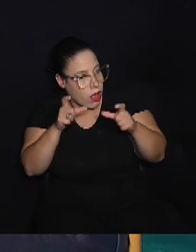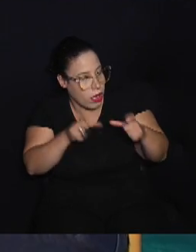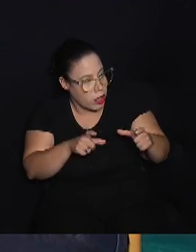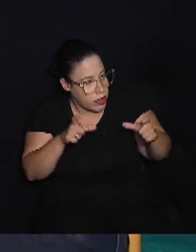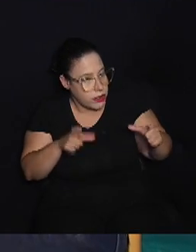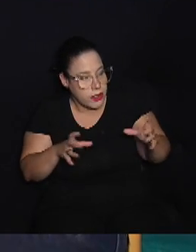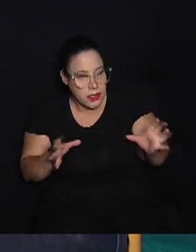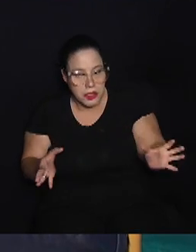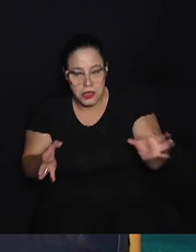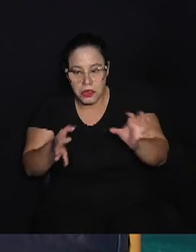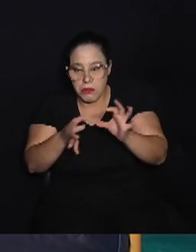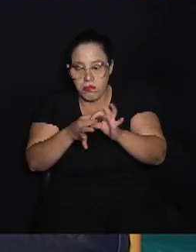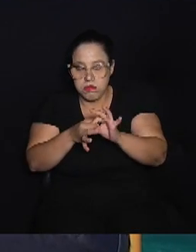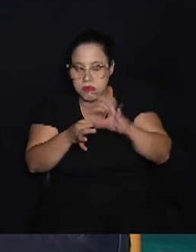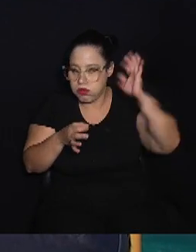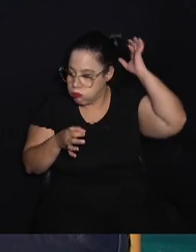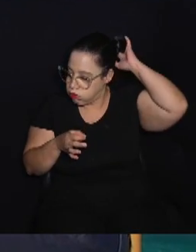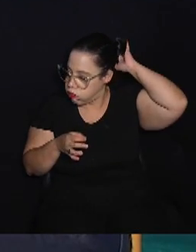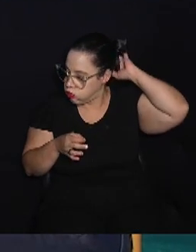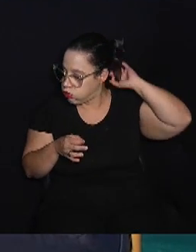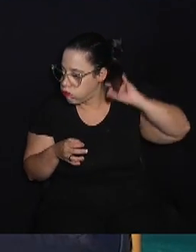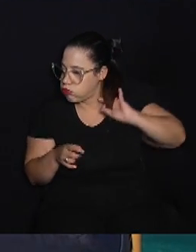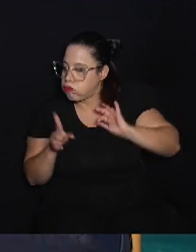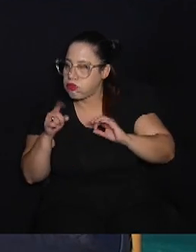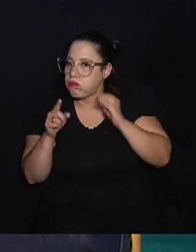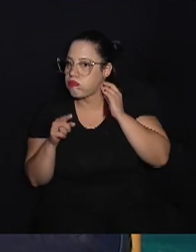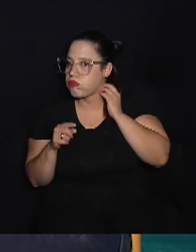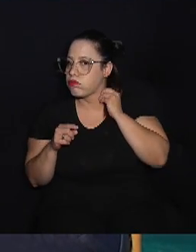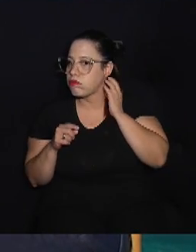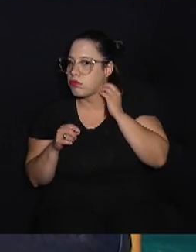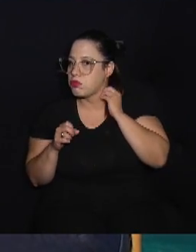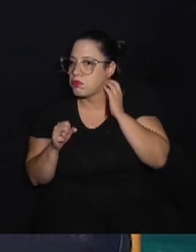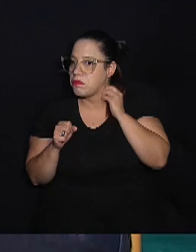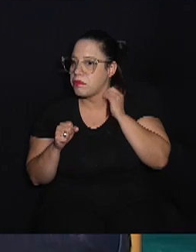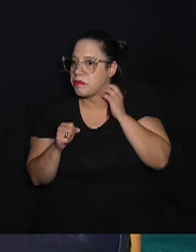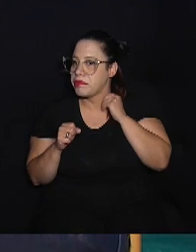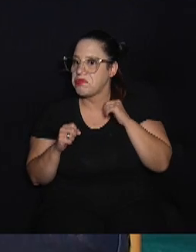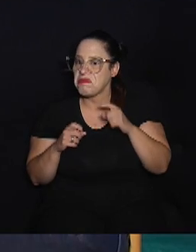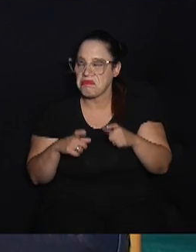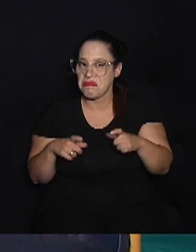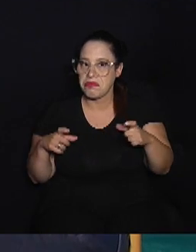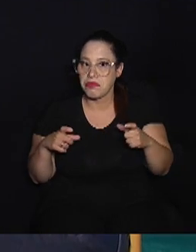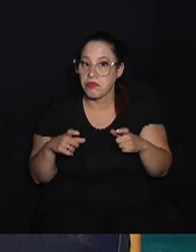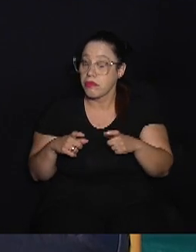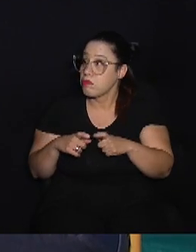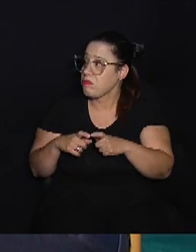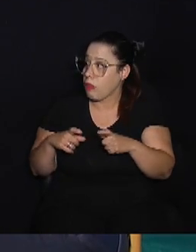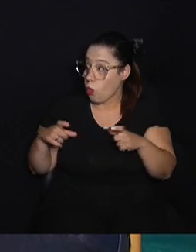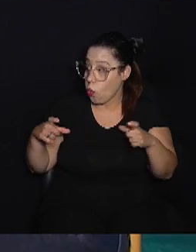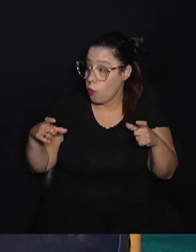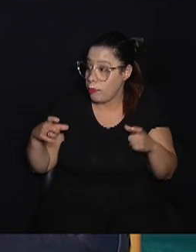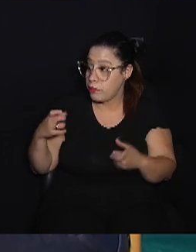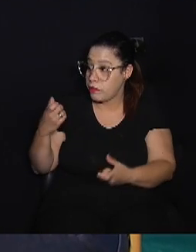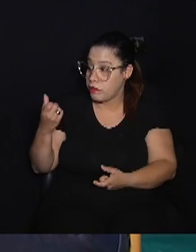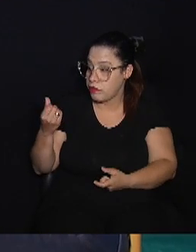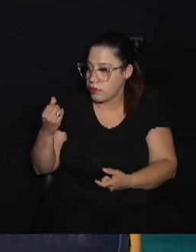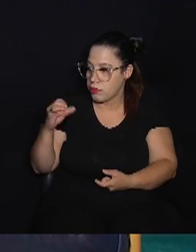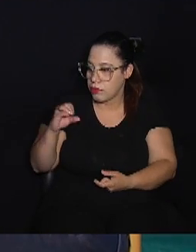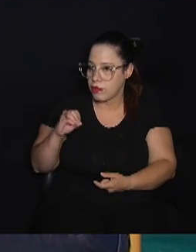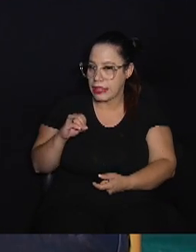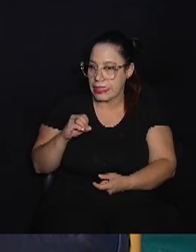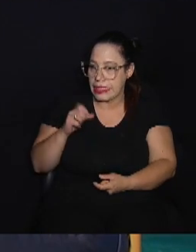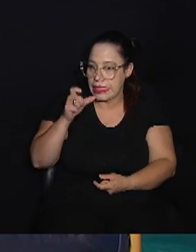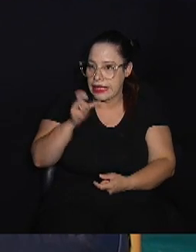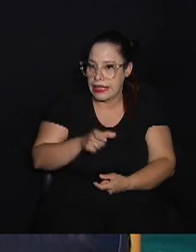que estão envolvidas nesse espetáculo, né? É um elenco de peso, um elenco grande. É um elenco enorme, são quase 60